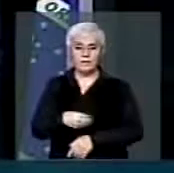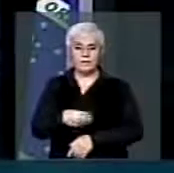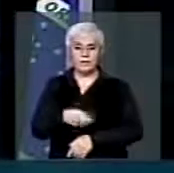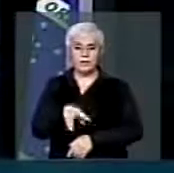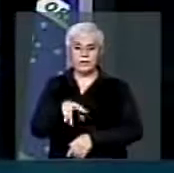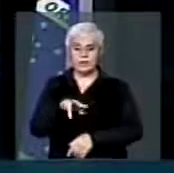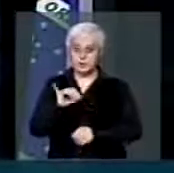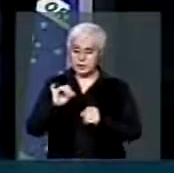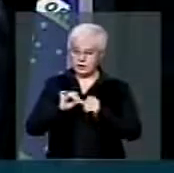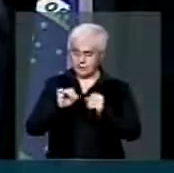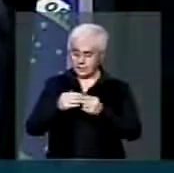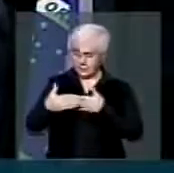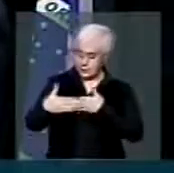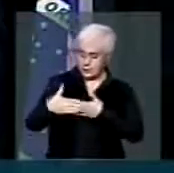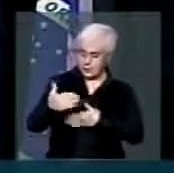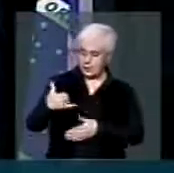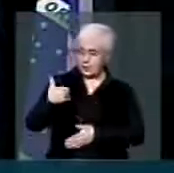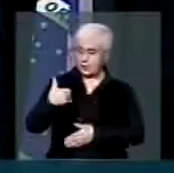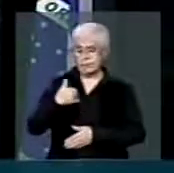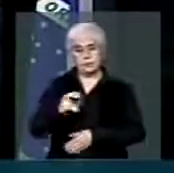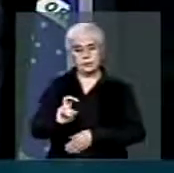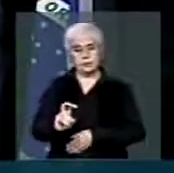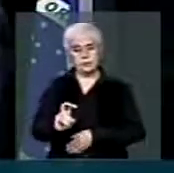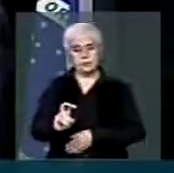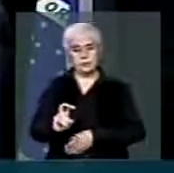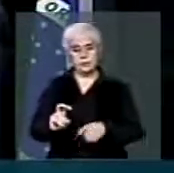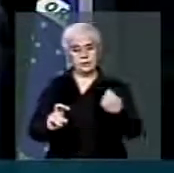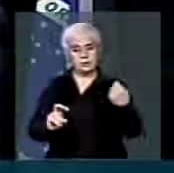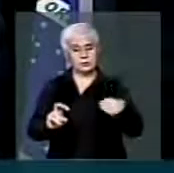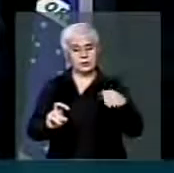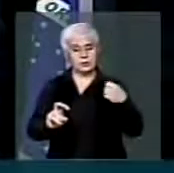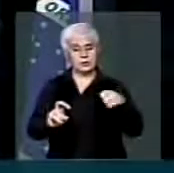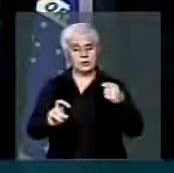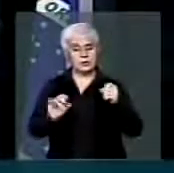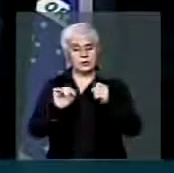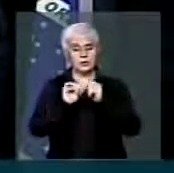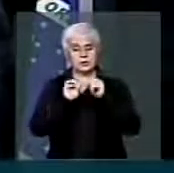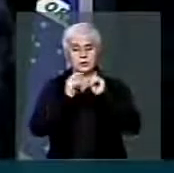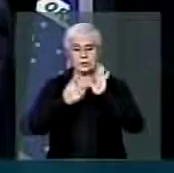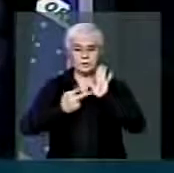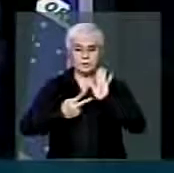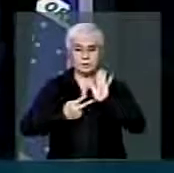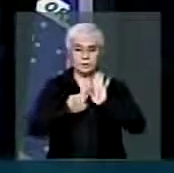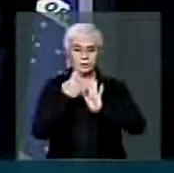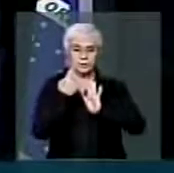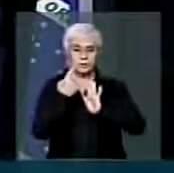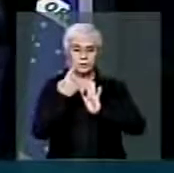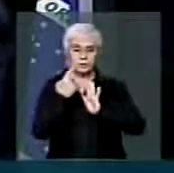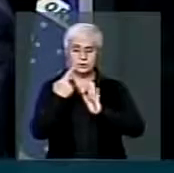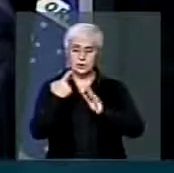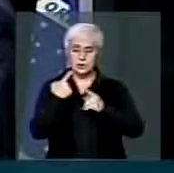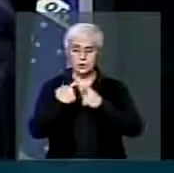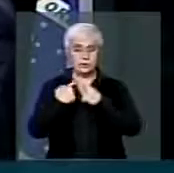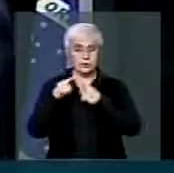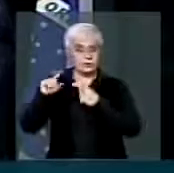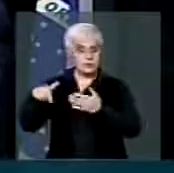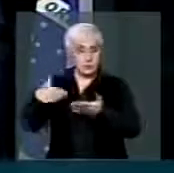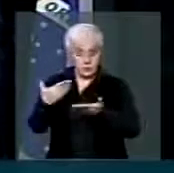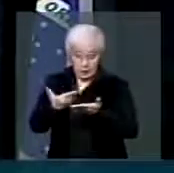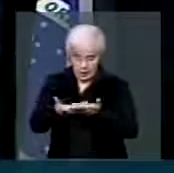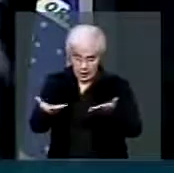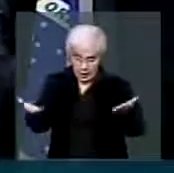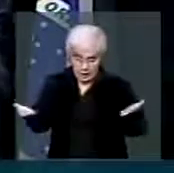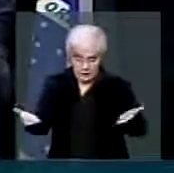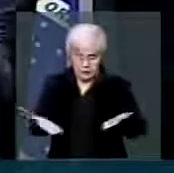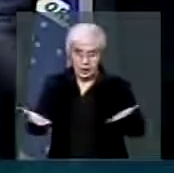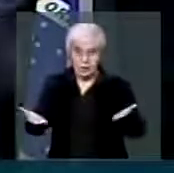que vai completar 5 anos e que precisa fazer uma cirurgia, porque até agora, nesse